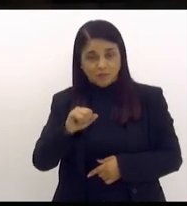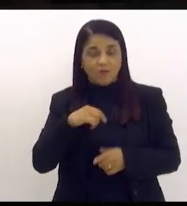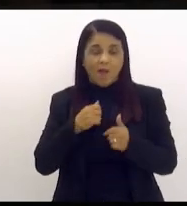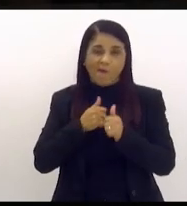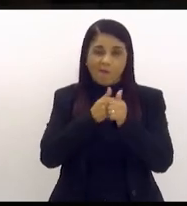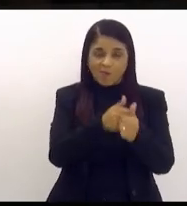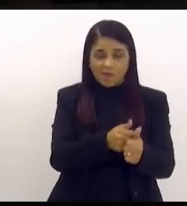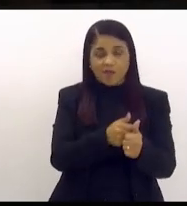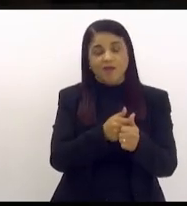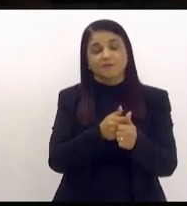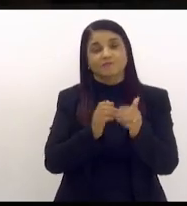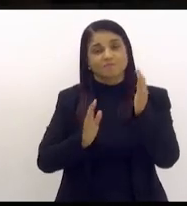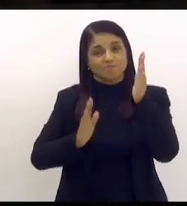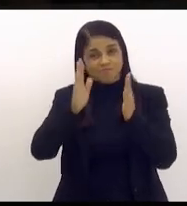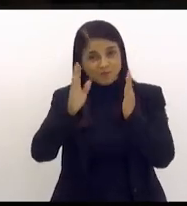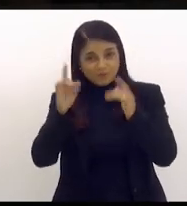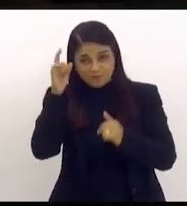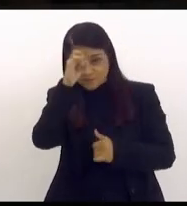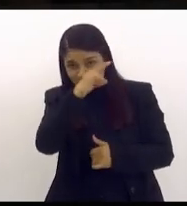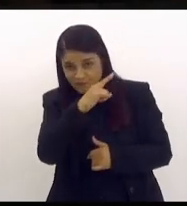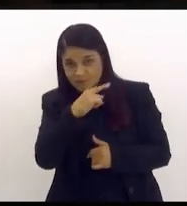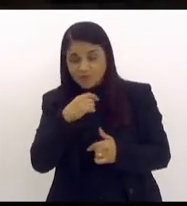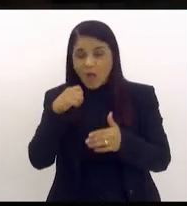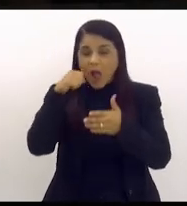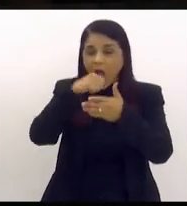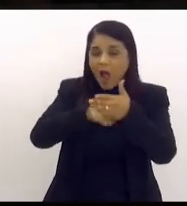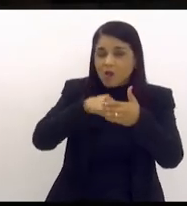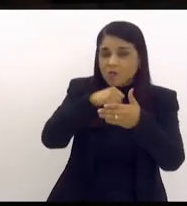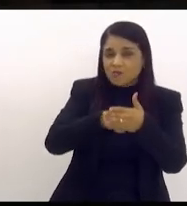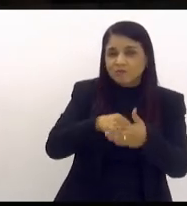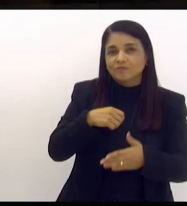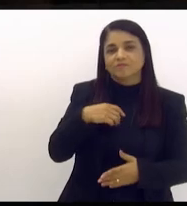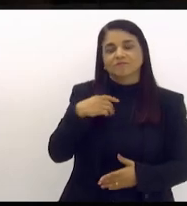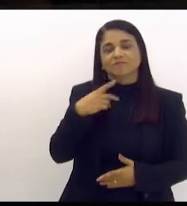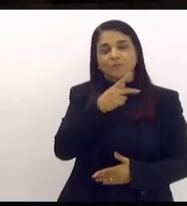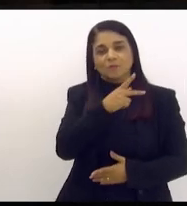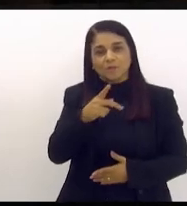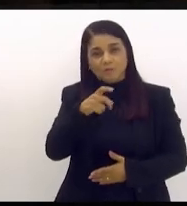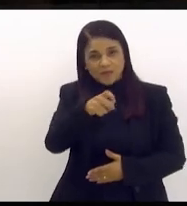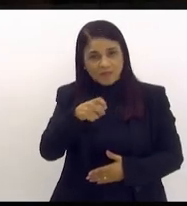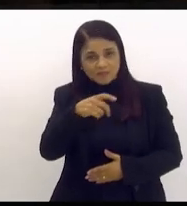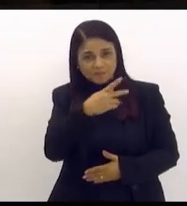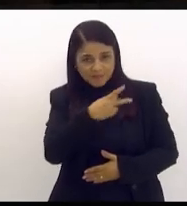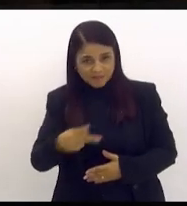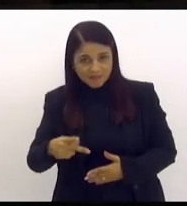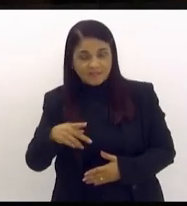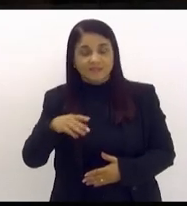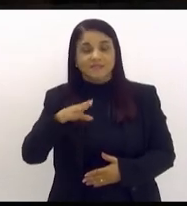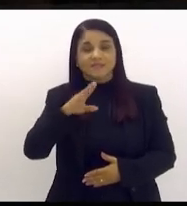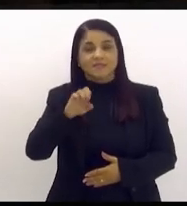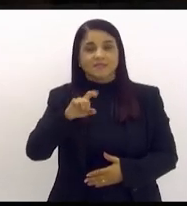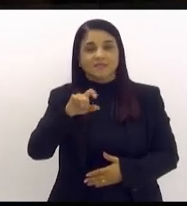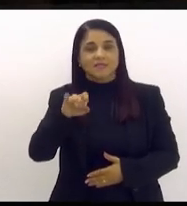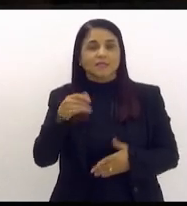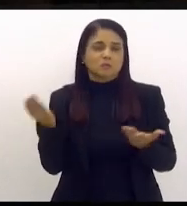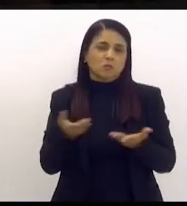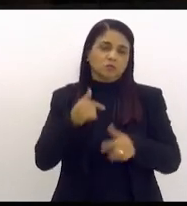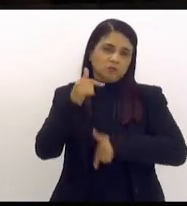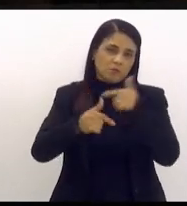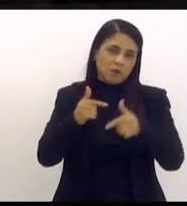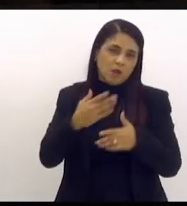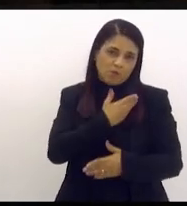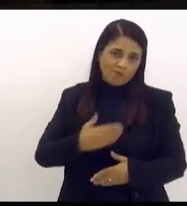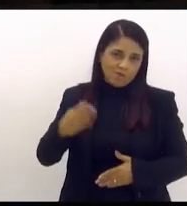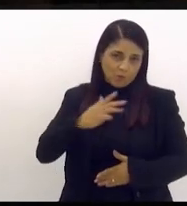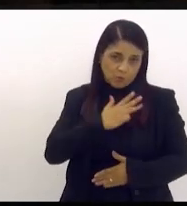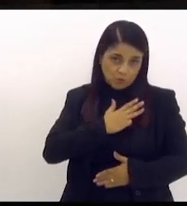tempos sombrios a luta do presidente André ciciliano que hoje tá trabalhando com o ministro Padilha no governo Lula eh para